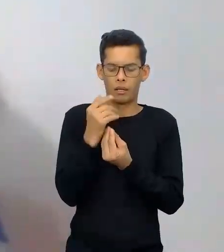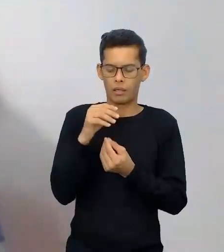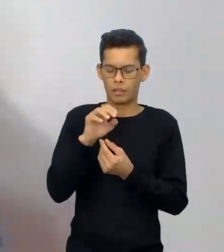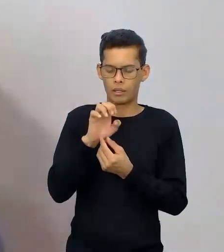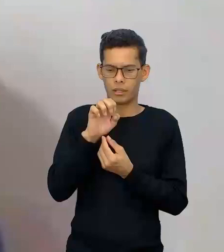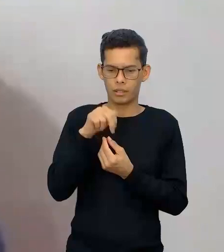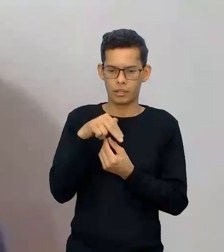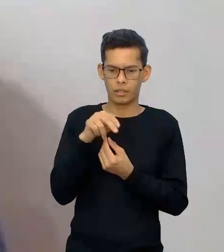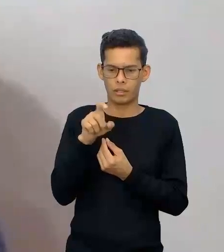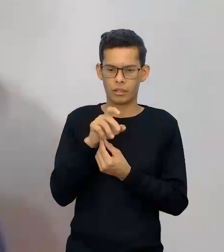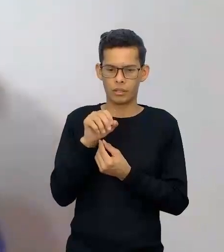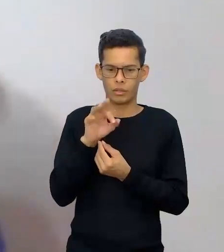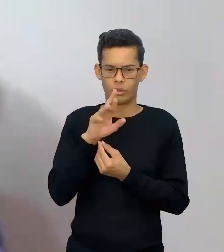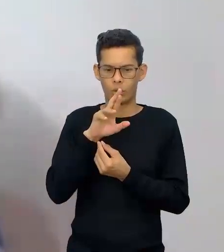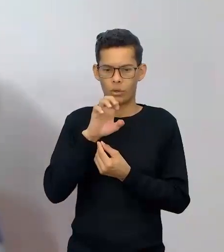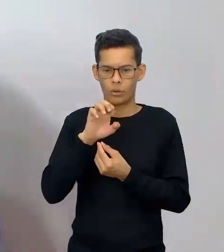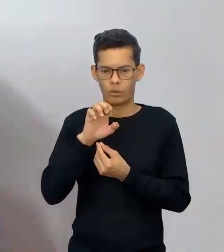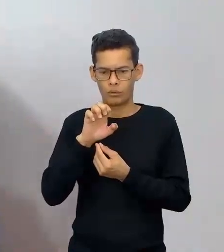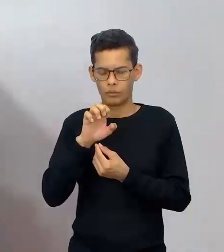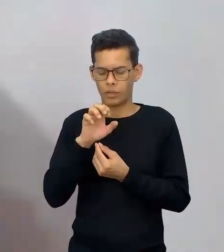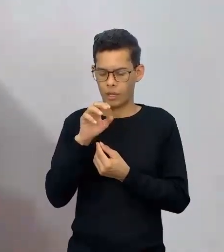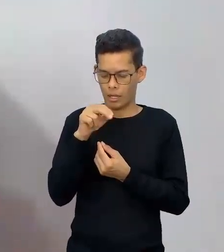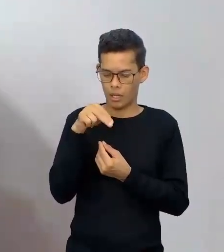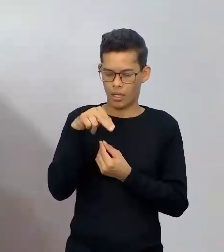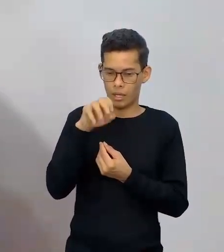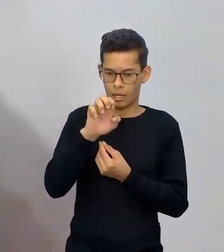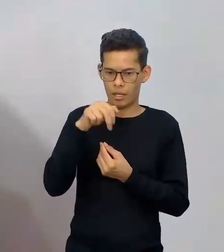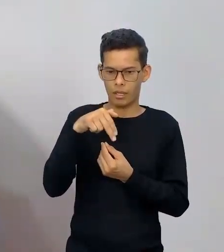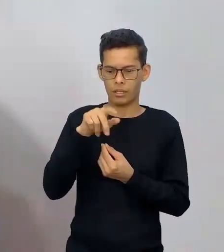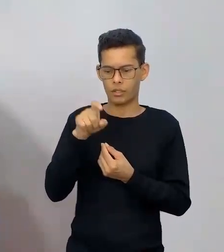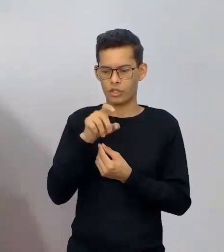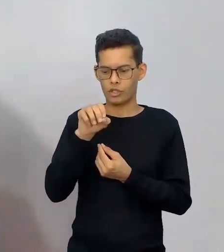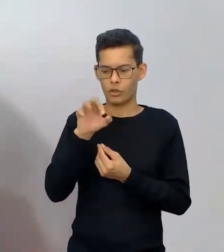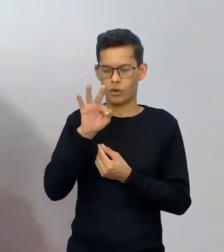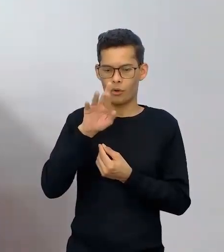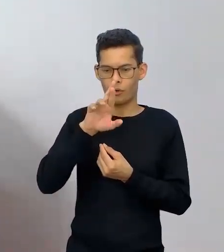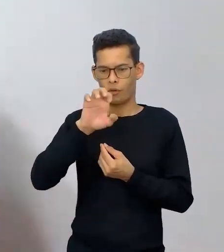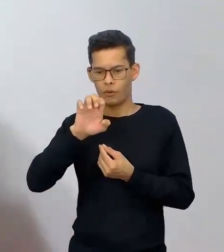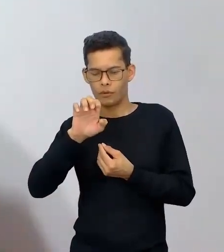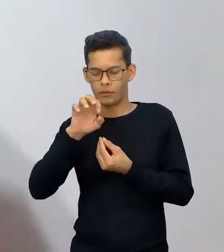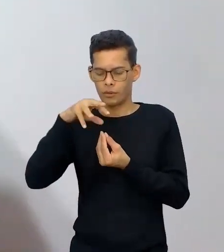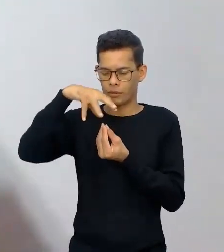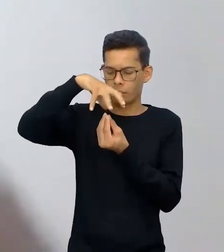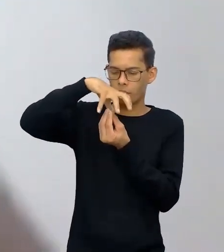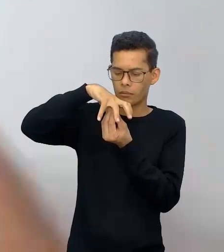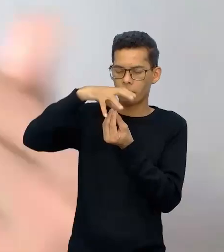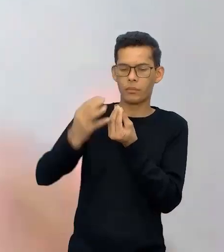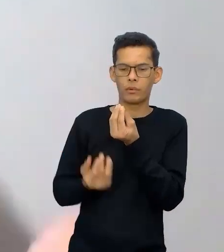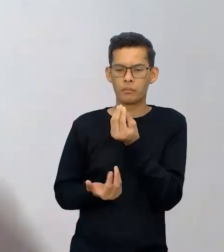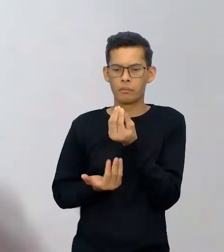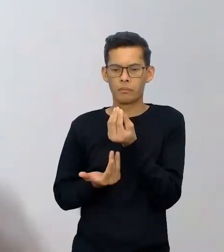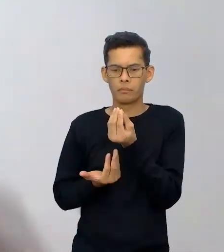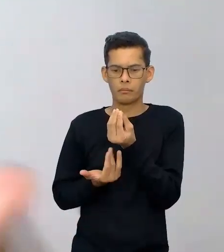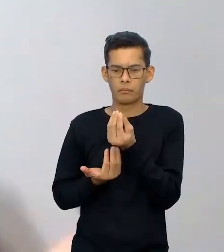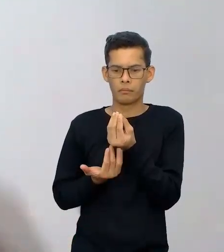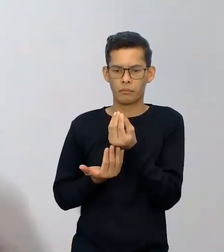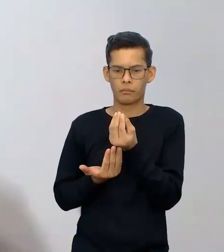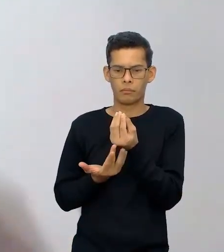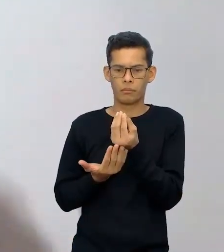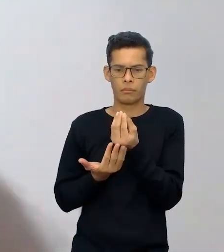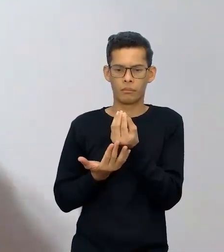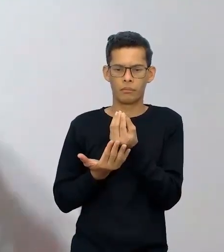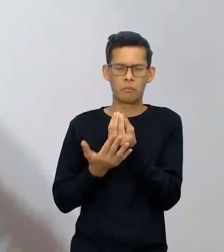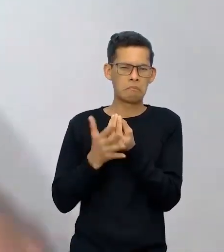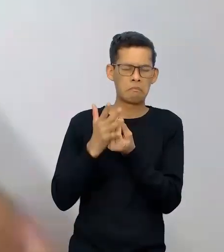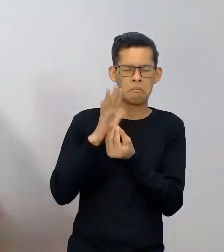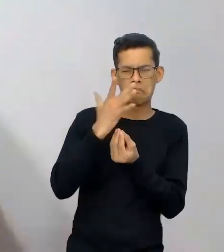logo em seguida tampar. Tampar só encostar a tampa na parte de cima e deixar agir por cerca de